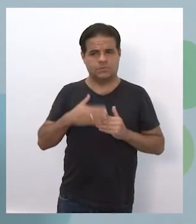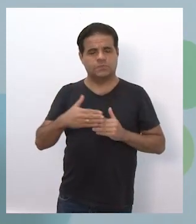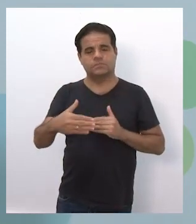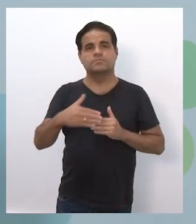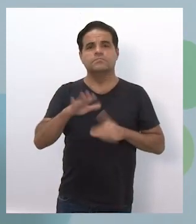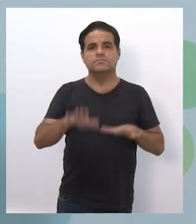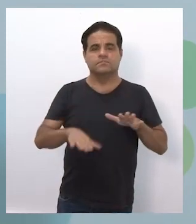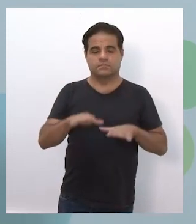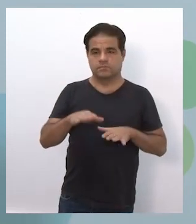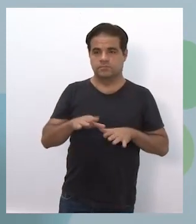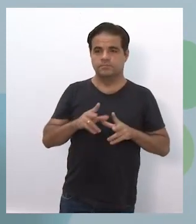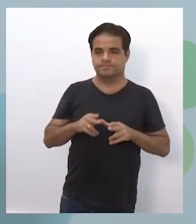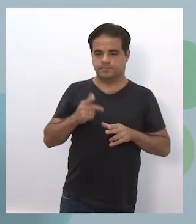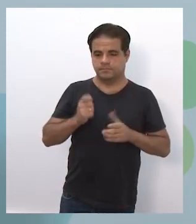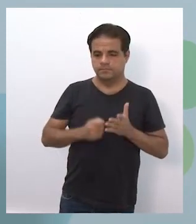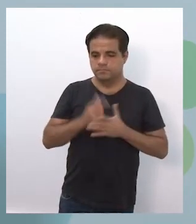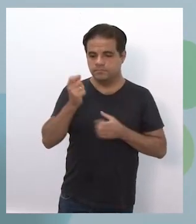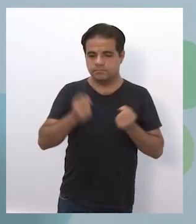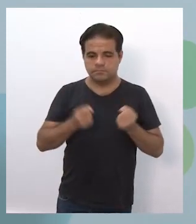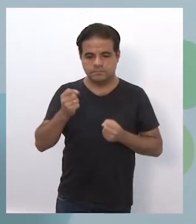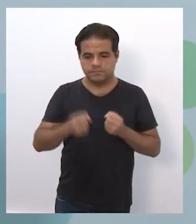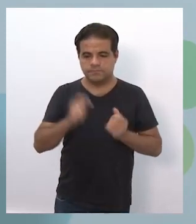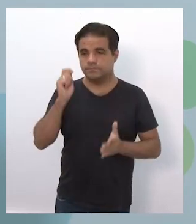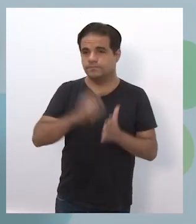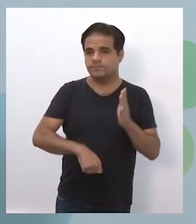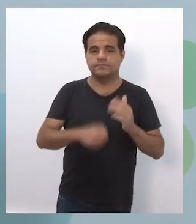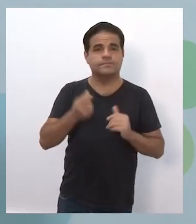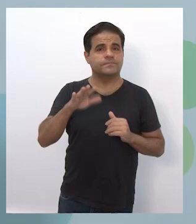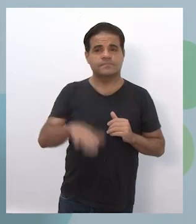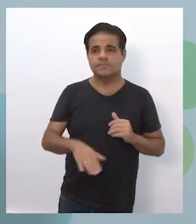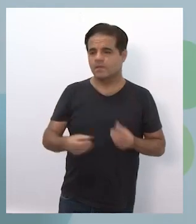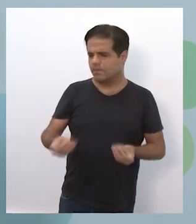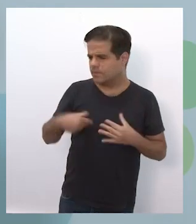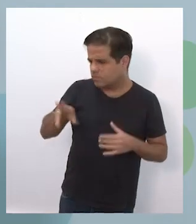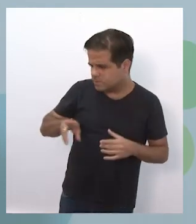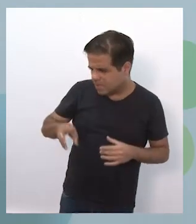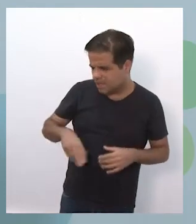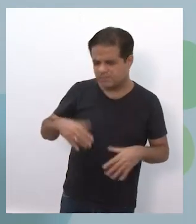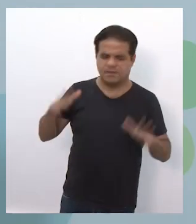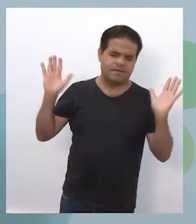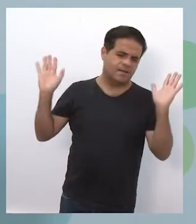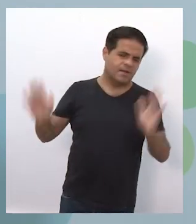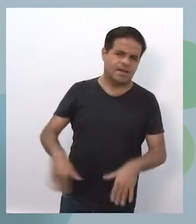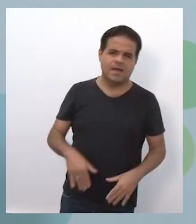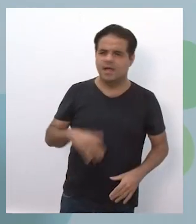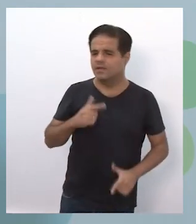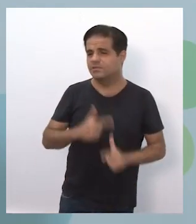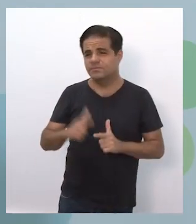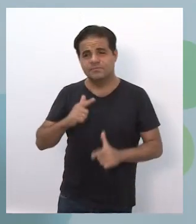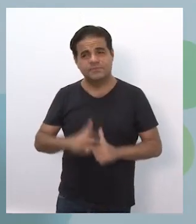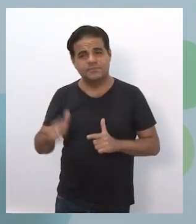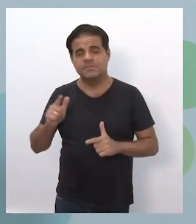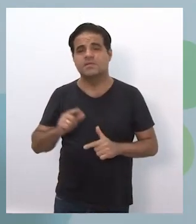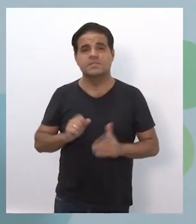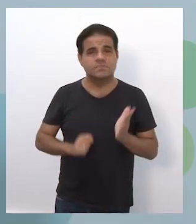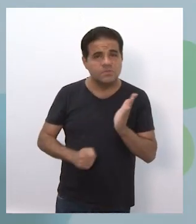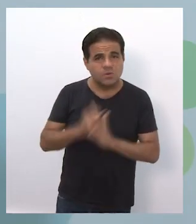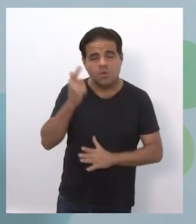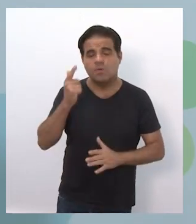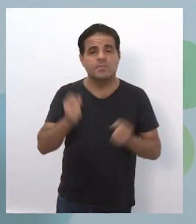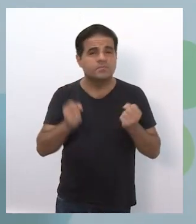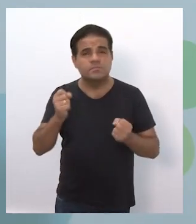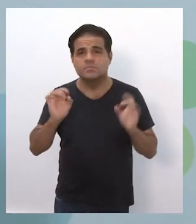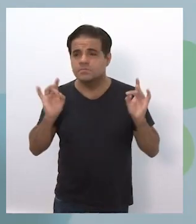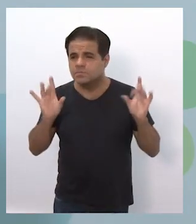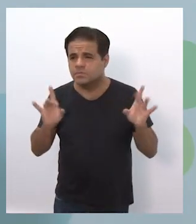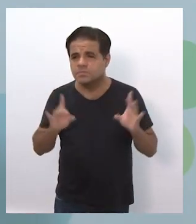Às vezes que nem um carro, exemplo, eu vou comprar um carro mais barato, mas vai me dar um usado, aí vai me dar dor de cabeça, etc e tal. Mas você comprando um computador com uma